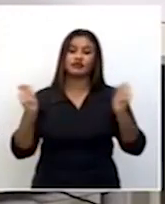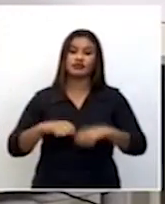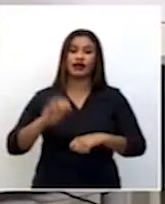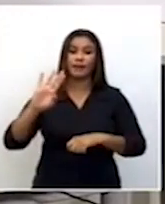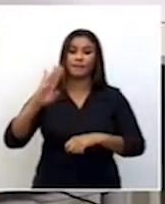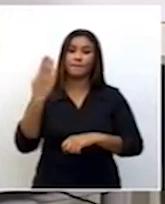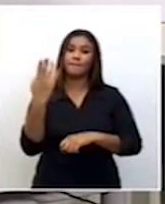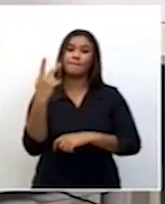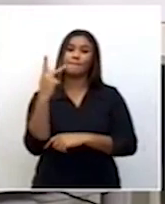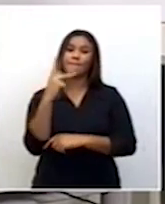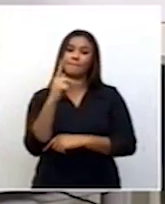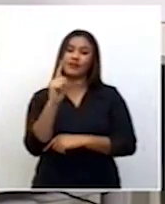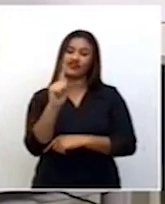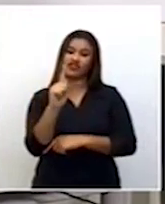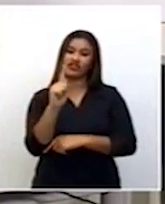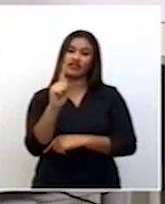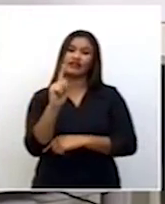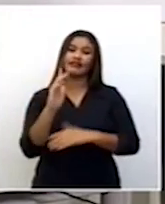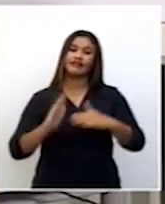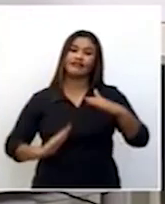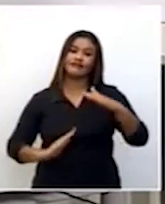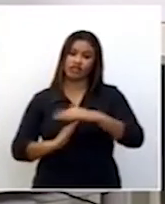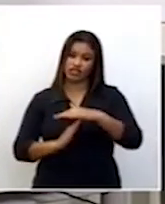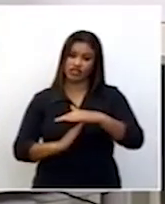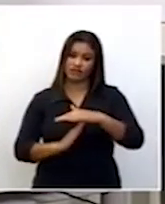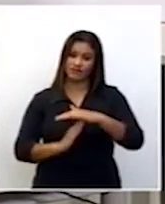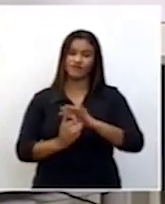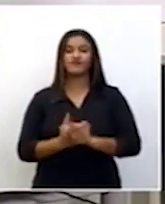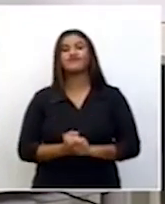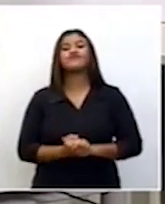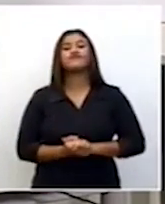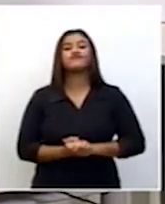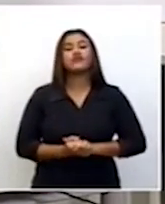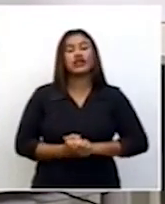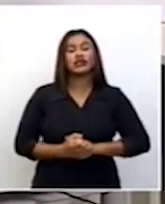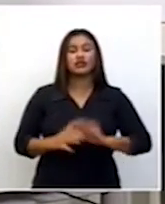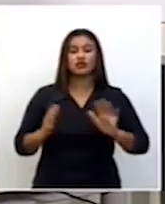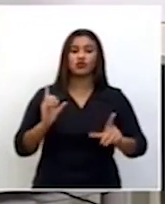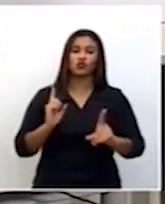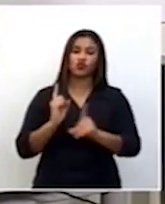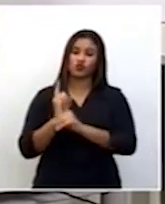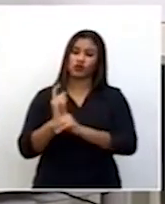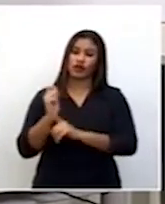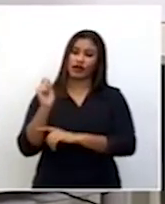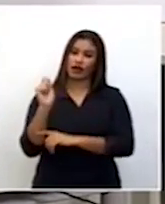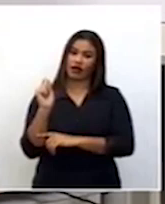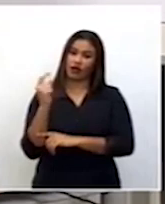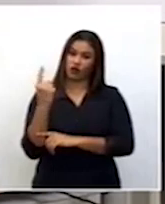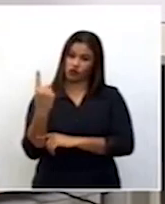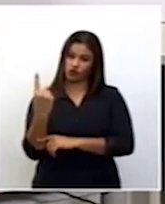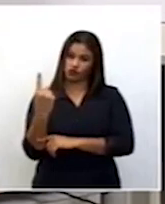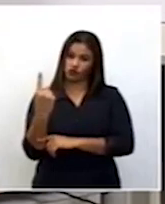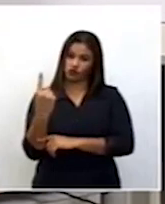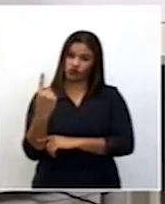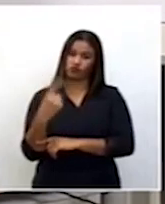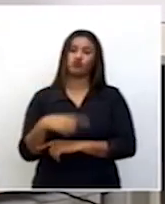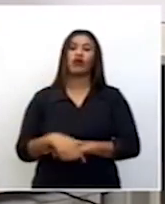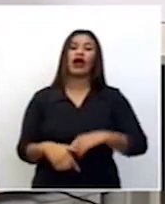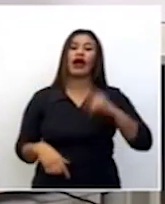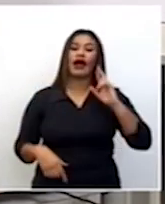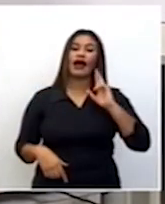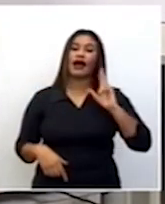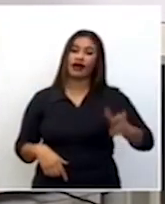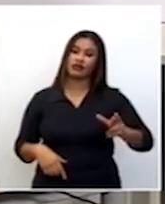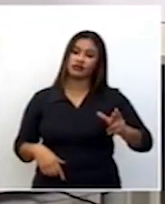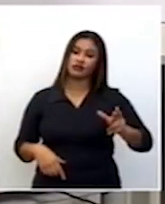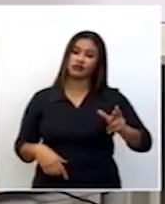finita? Vocês têm que encontrar o A1, saber qual que é o A1, saber qual que é a razão e quantos termos